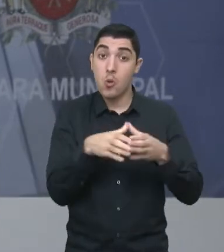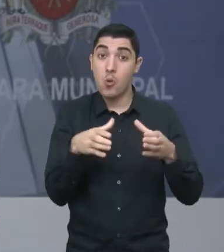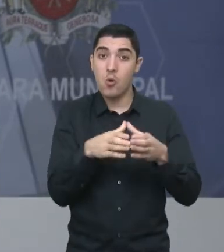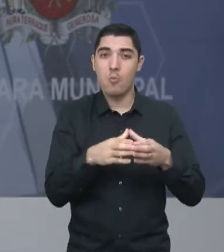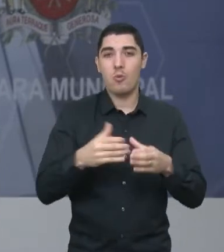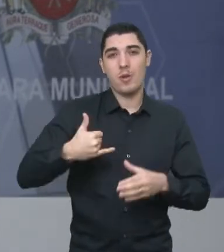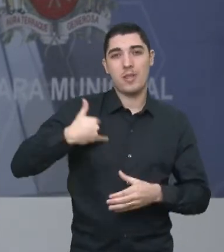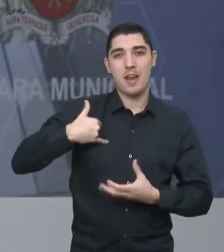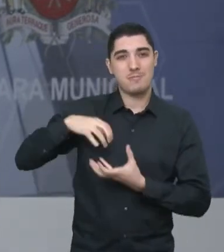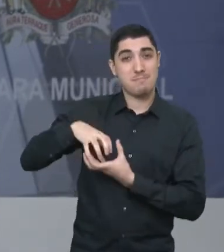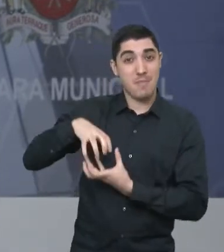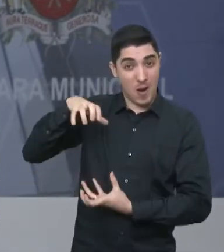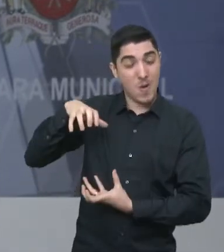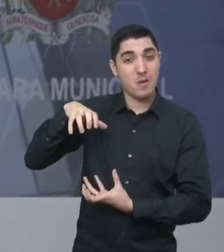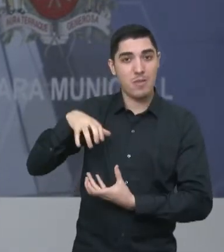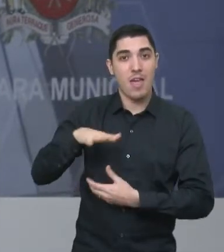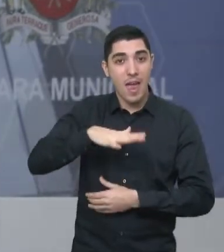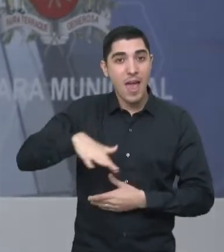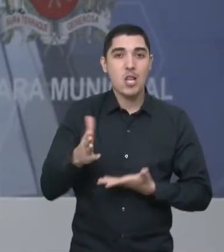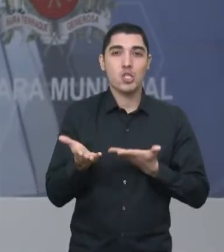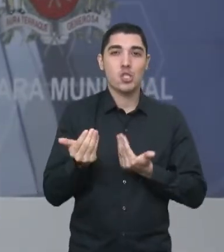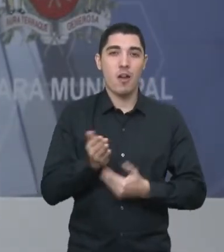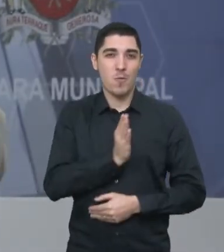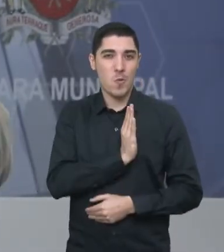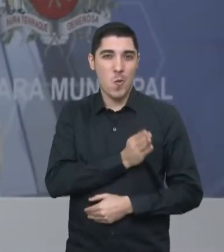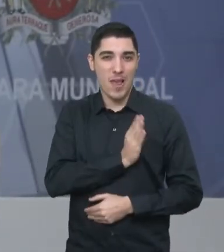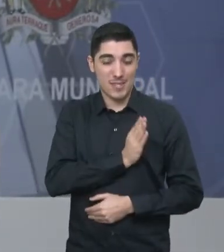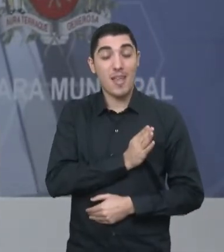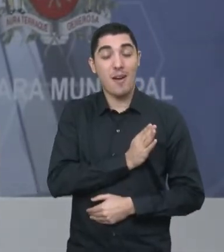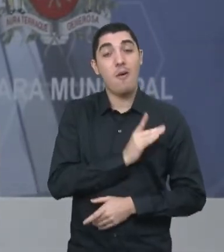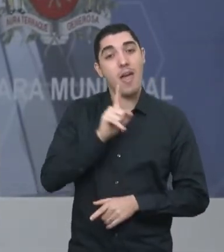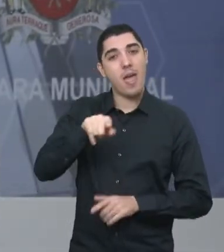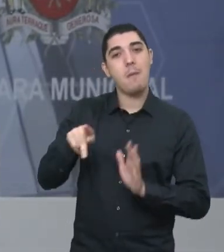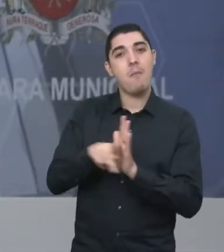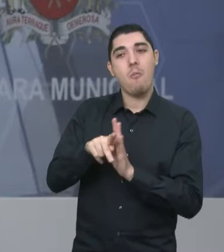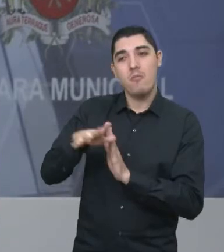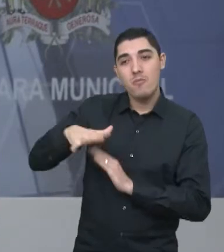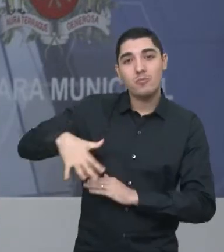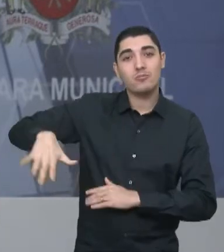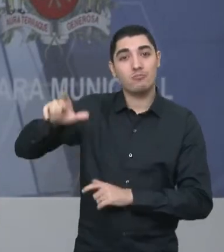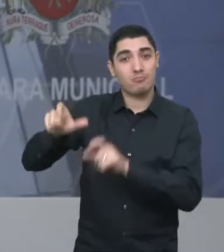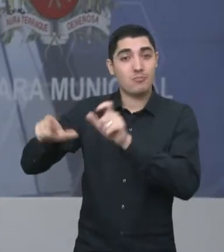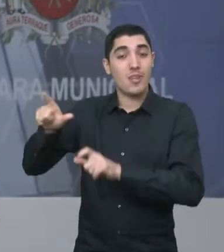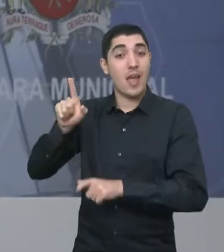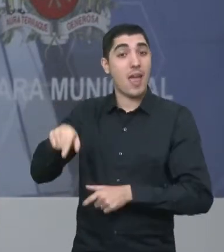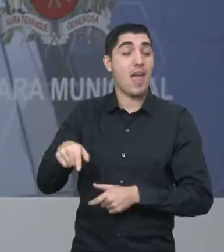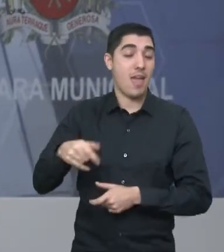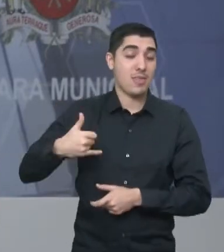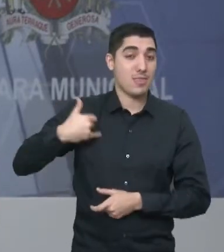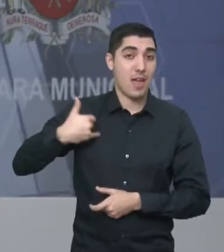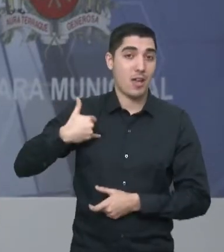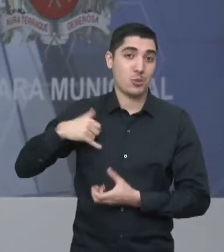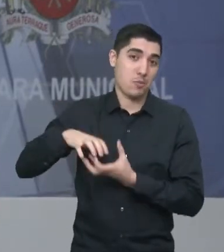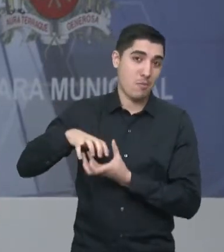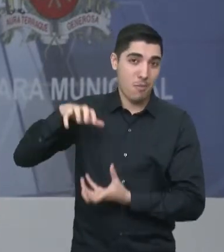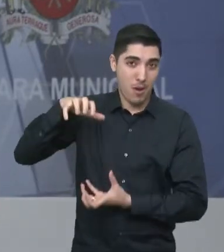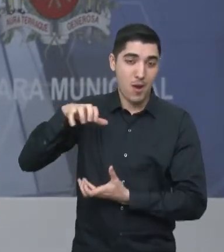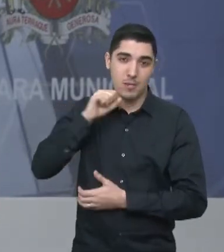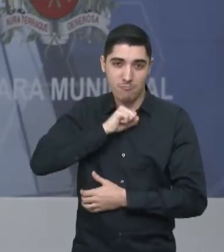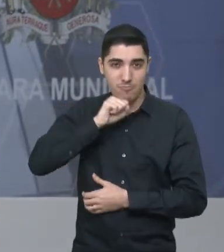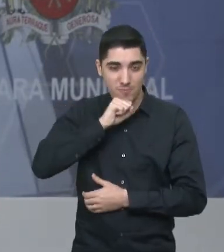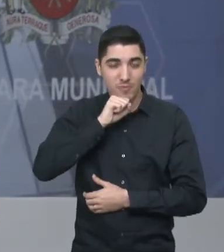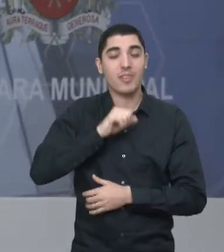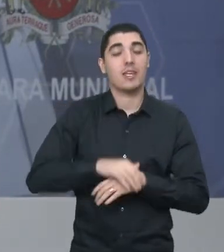falar aqui. O grupo Jovens de Coração, um grupo de sapateado da terceira idade. Aliás, esse grupo da terceira idade é